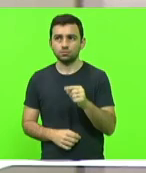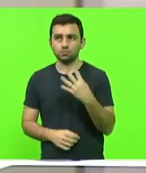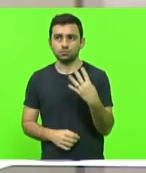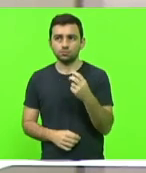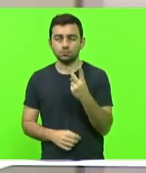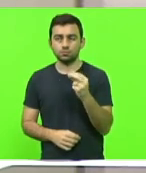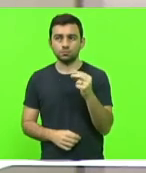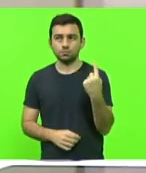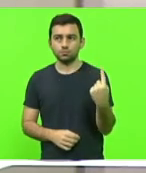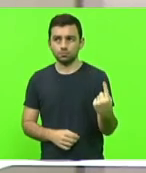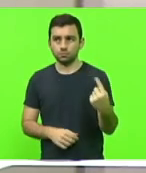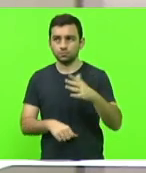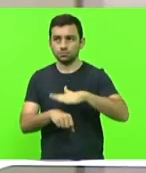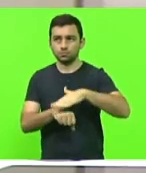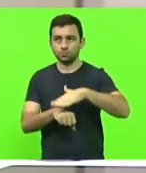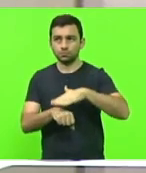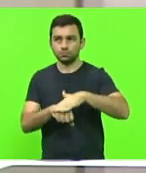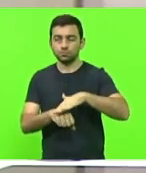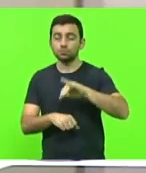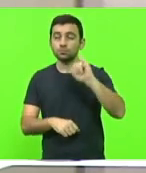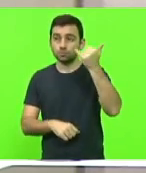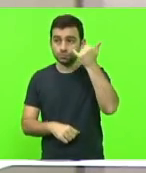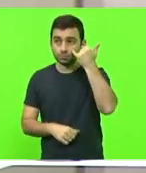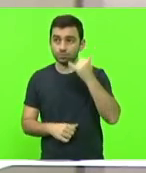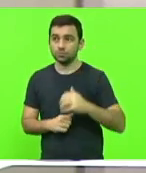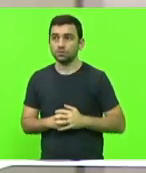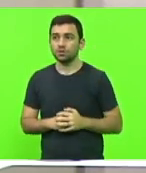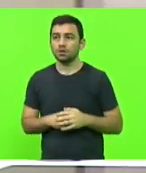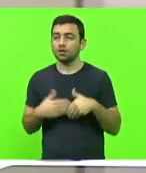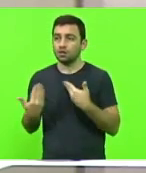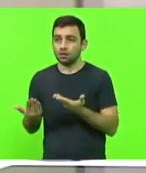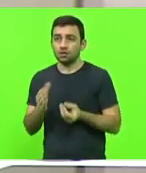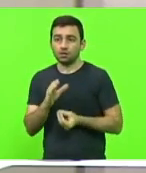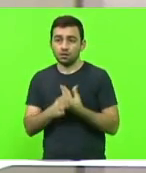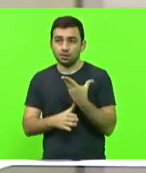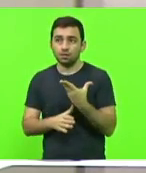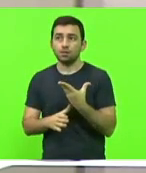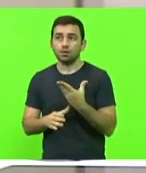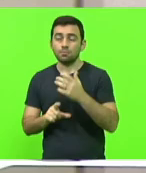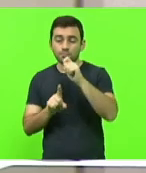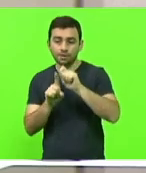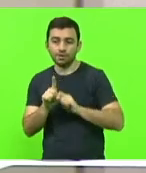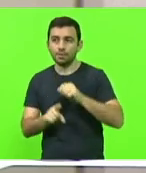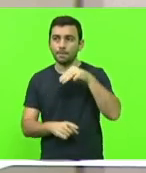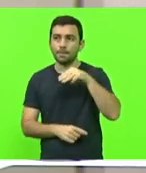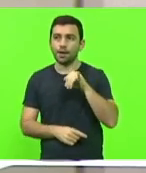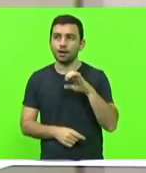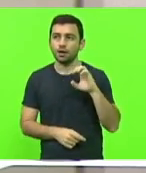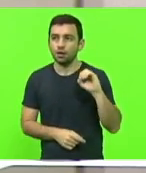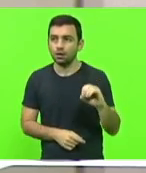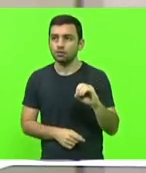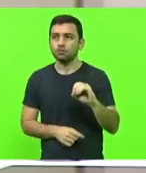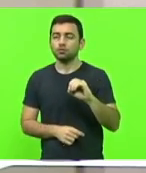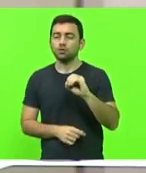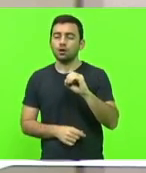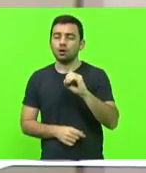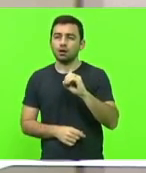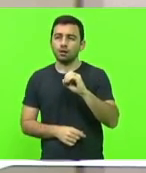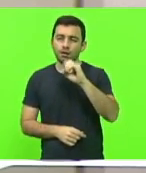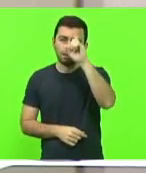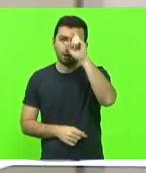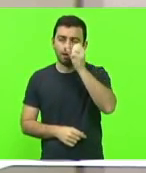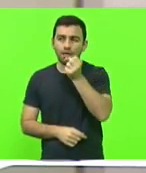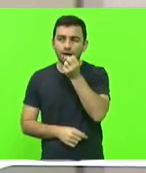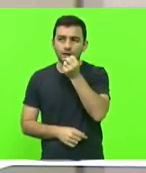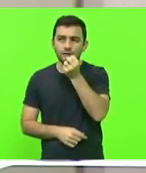194.4/2021. Deputado Gessé Lopes. Institui o mês de maio laranja, de combate ao abuso e exploração sexual